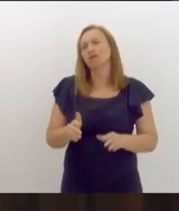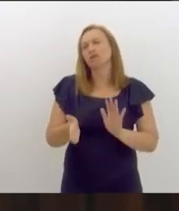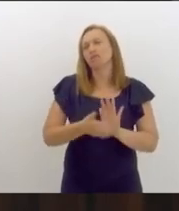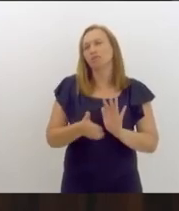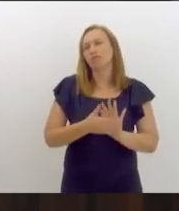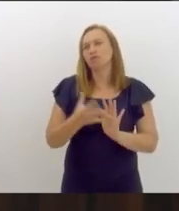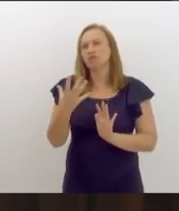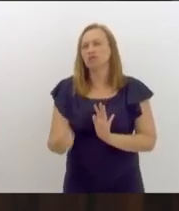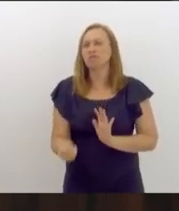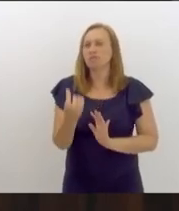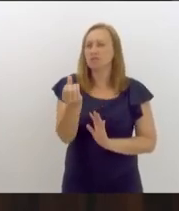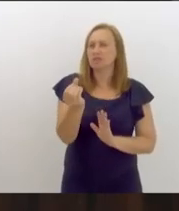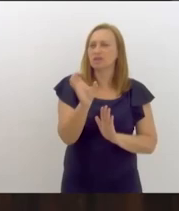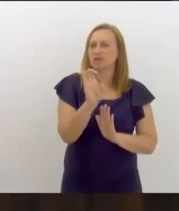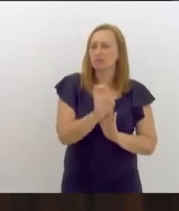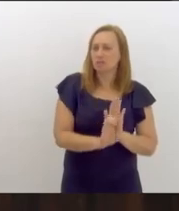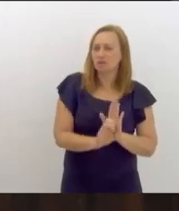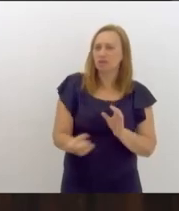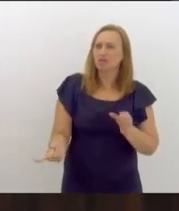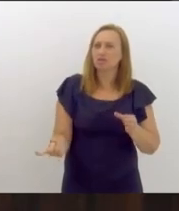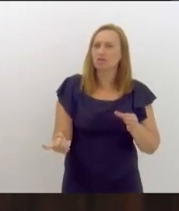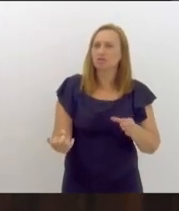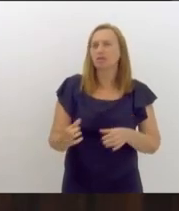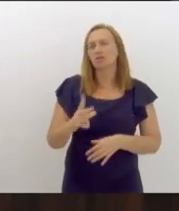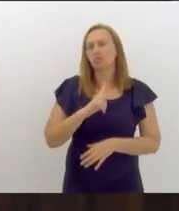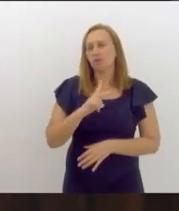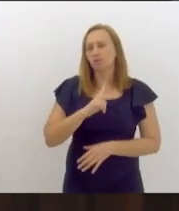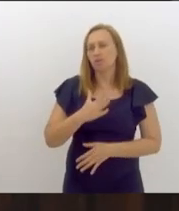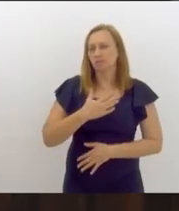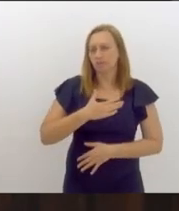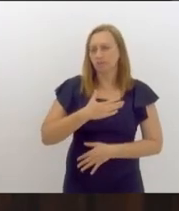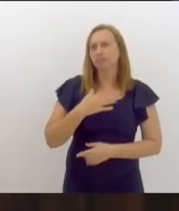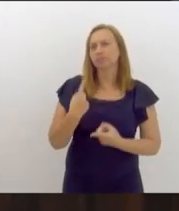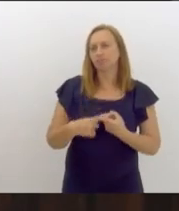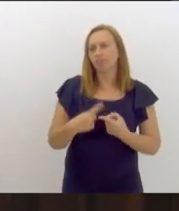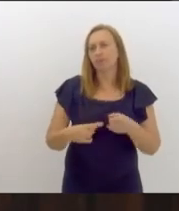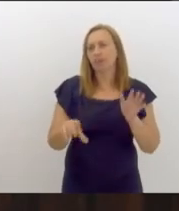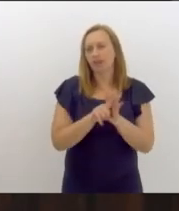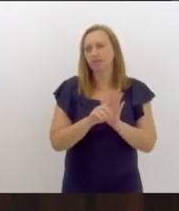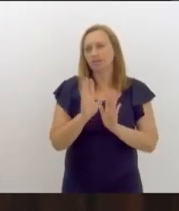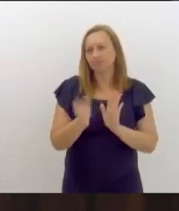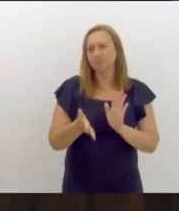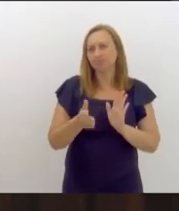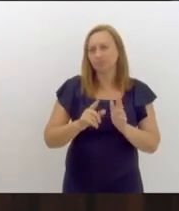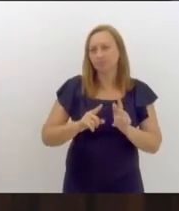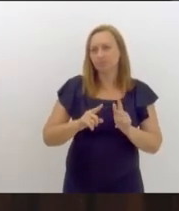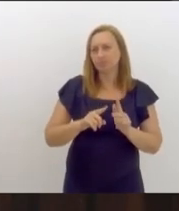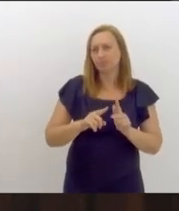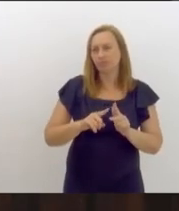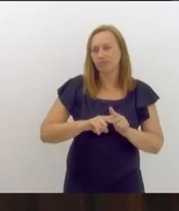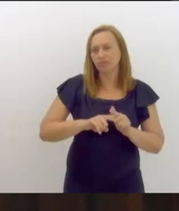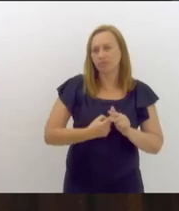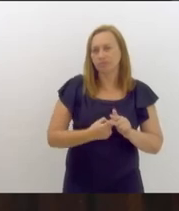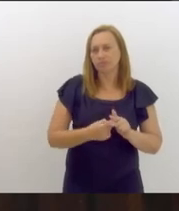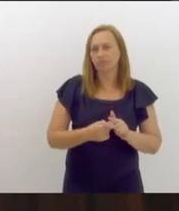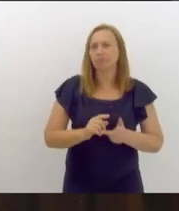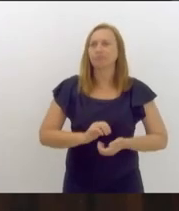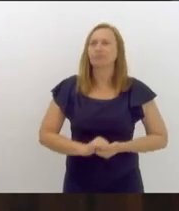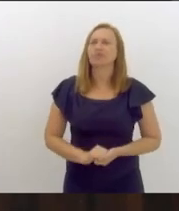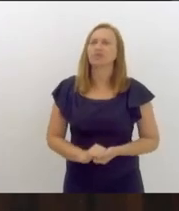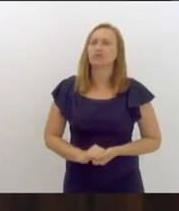recebeu seis emendas inclusive minha própria autoria porque esta lei já foi alterar já foi modificada